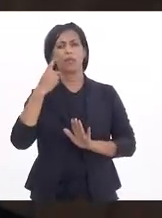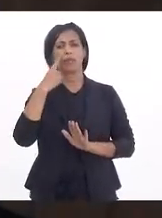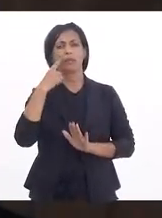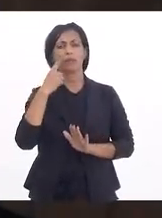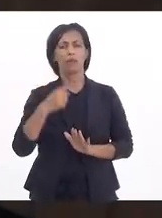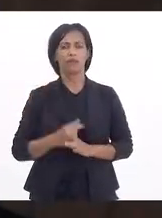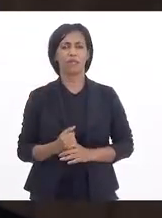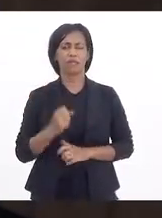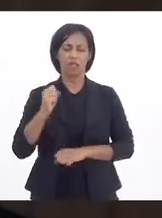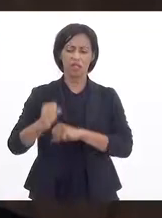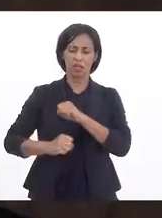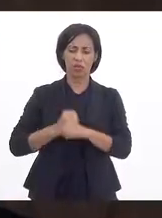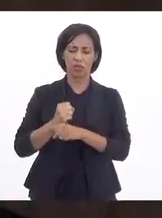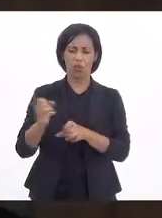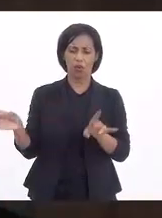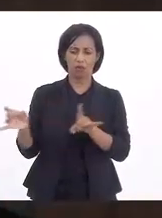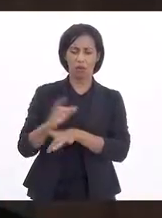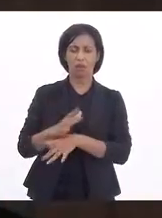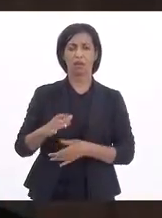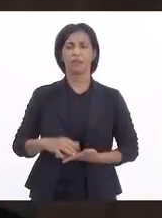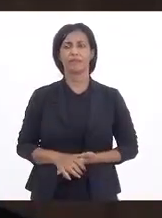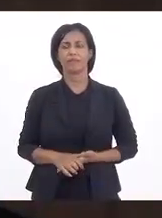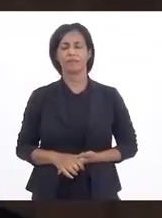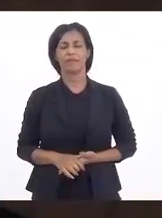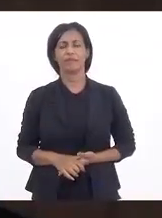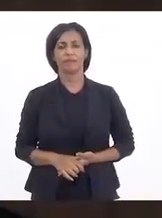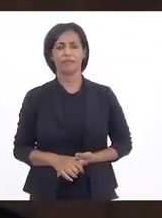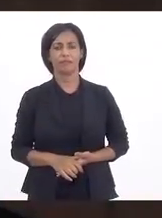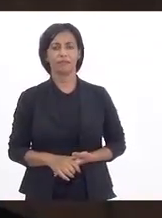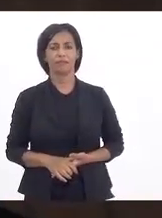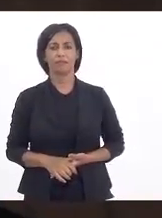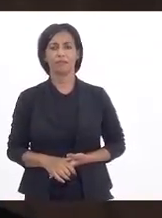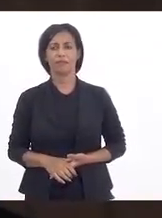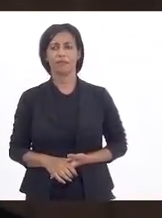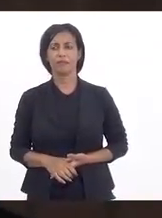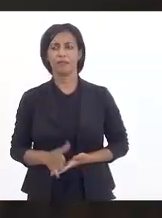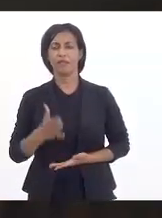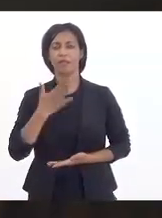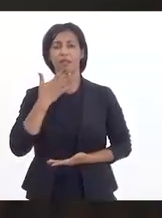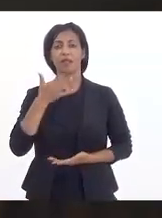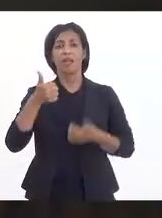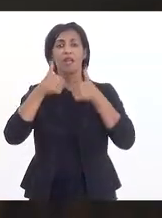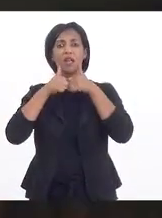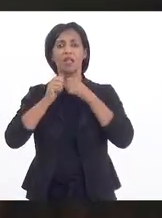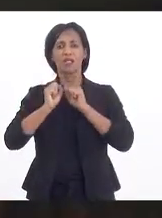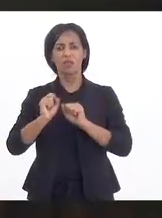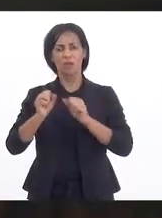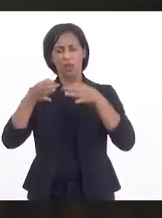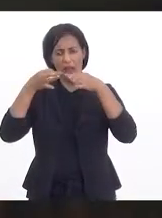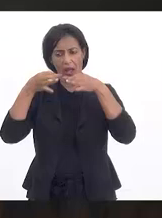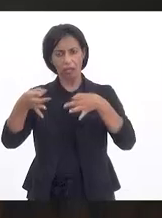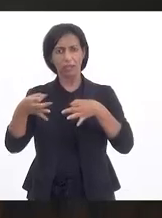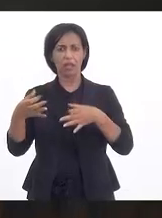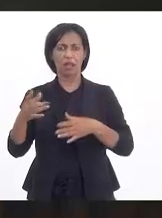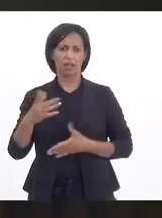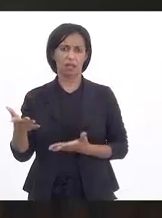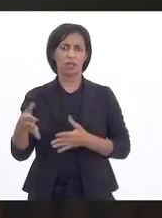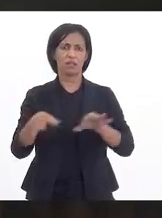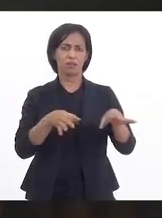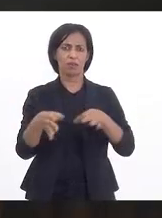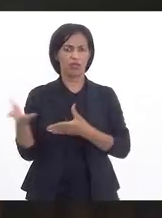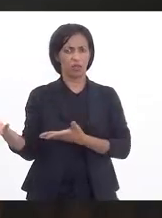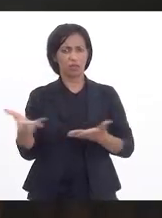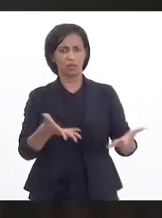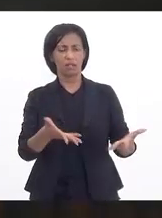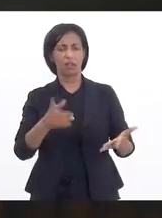ver se o ano termina ele era com as crianças no colinho Eu pediria a assessoria da mesa que ficasse Atento e trouxesse esse